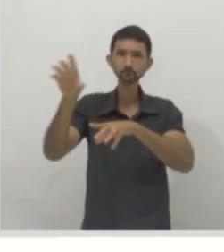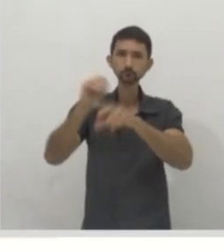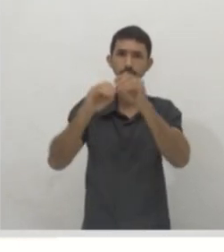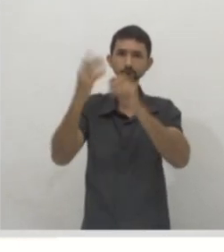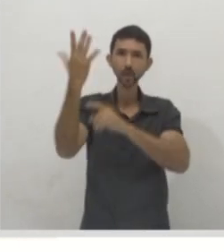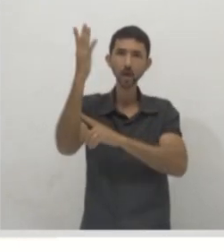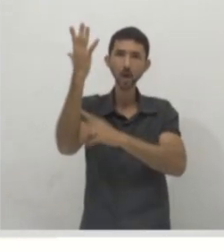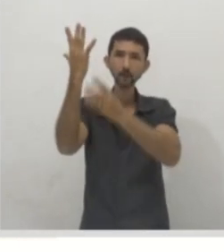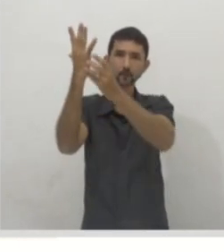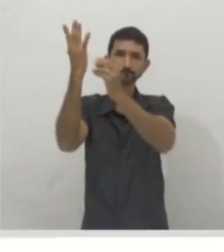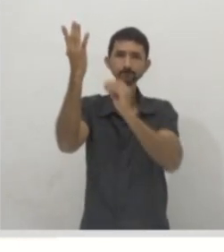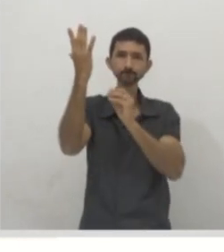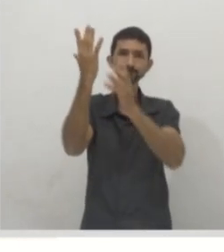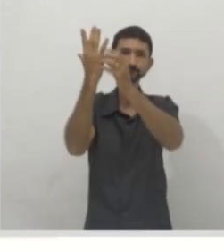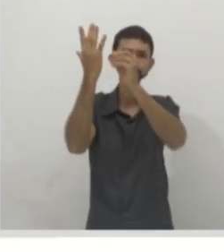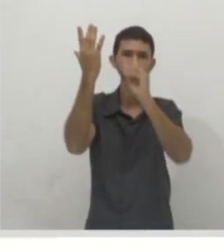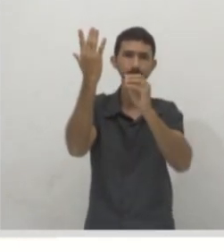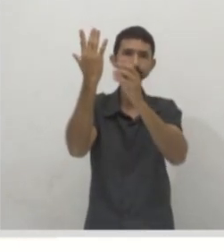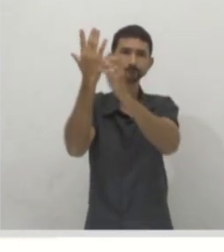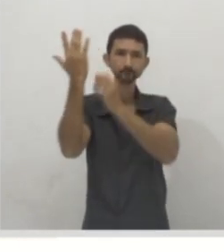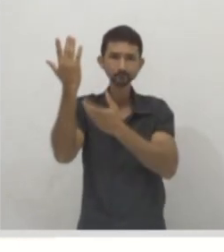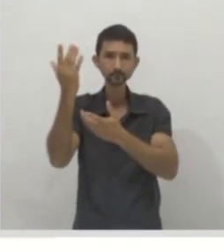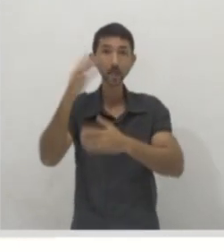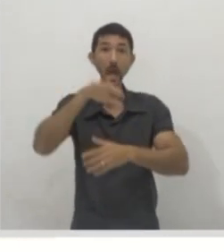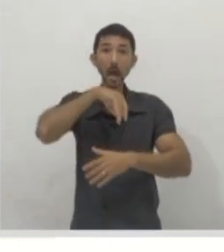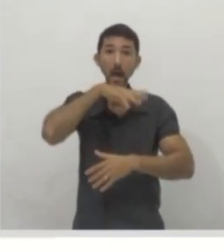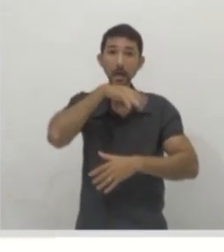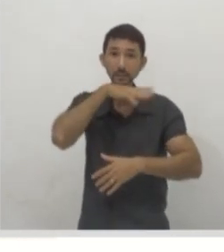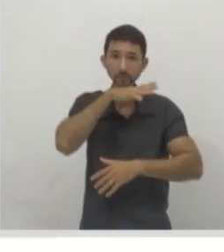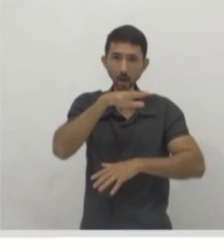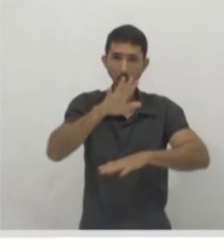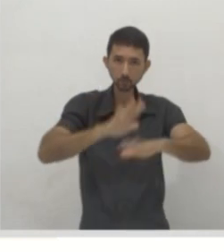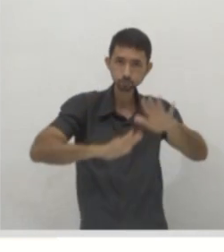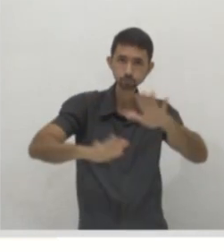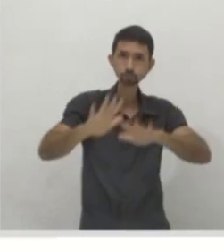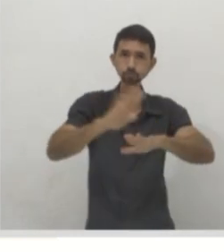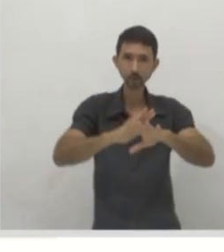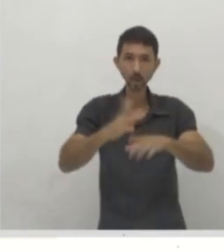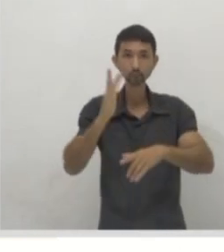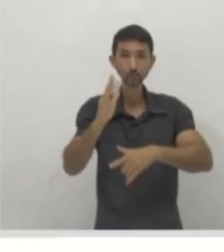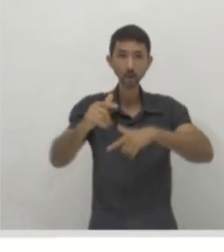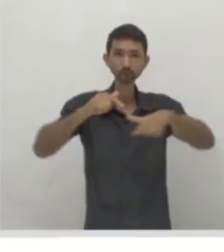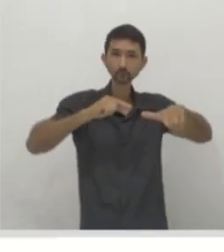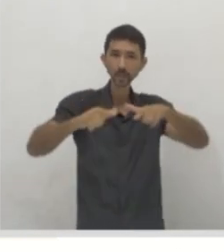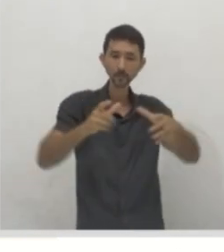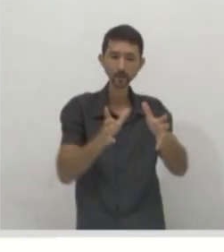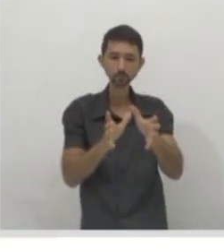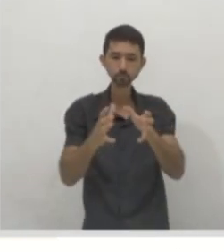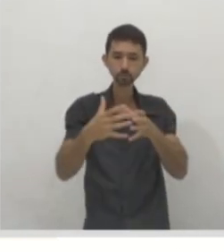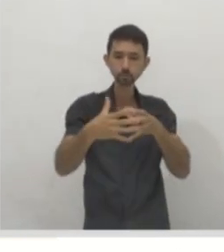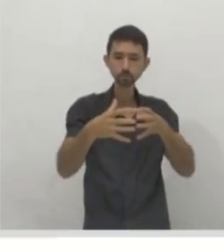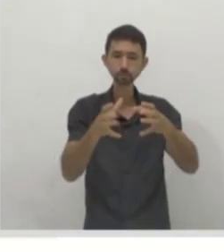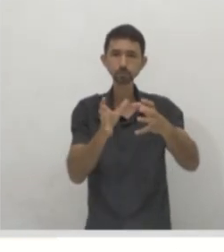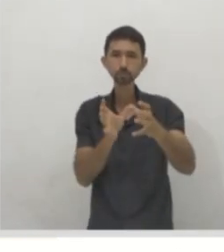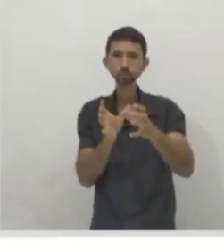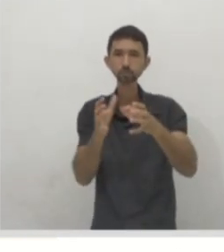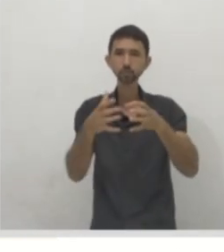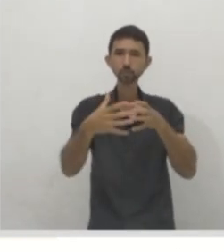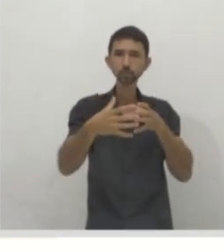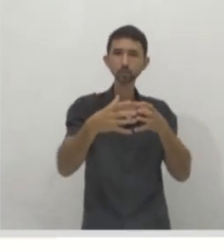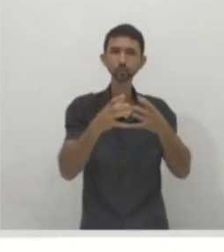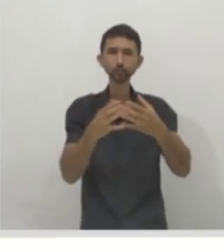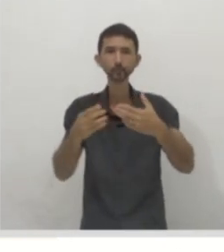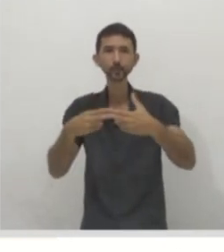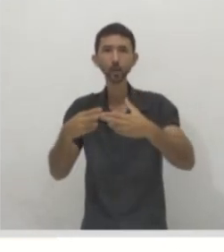Alguns animais já domesticados, trabalho já com a cerâmica, né? Já tem o uso do